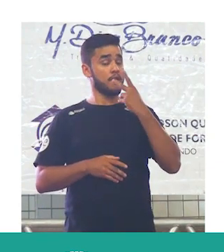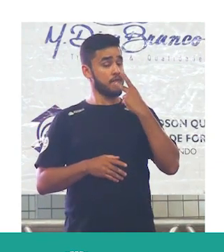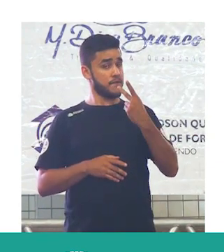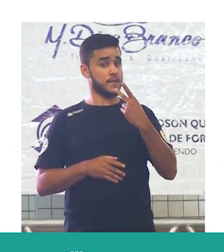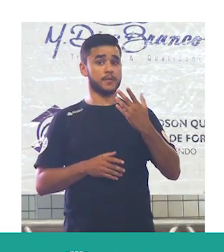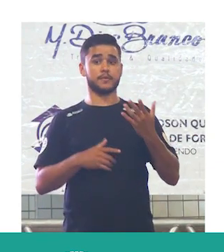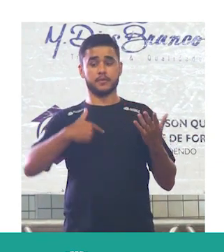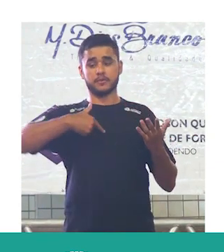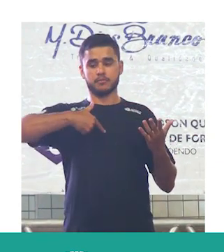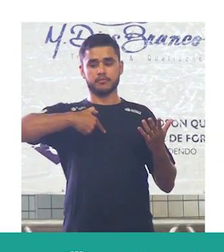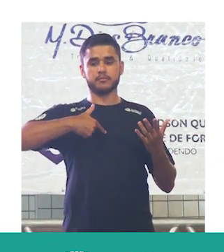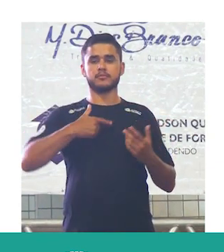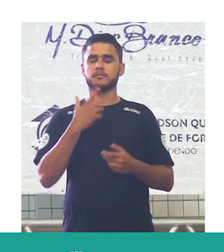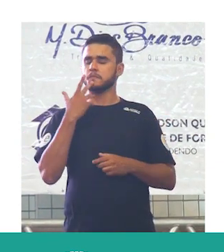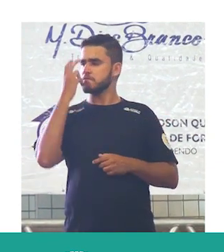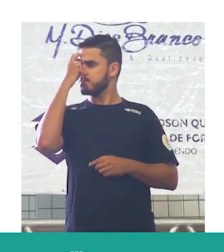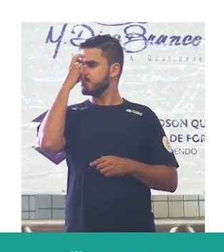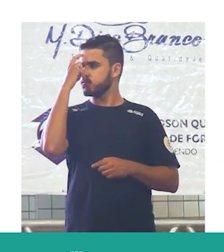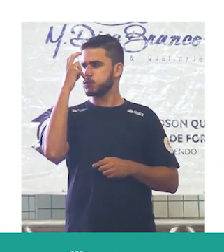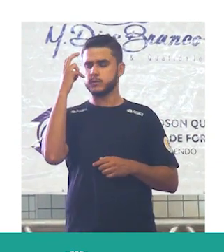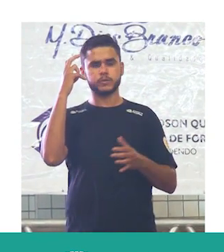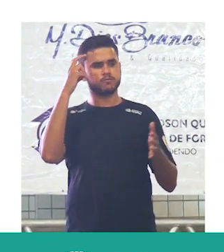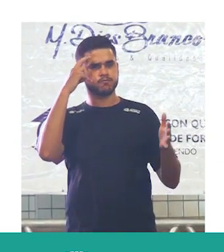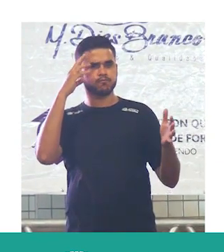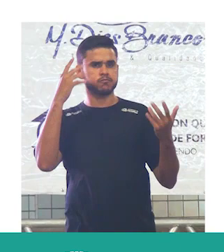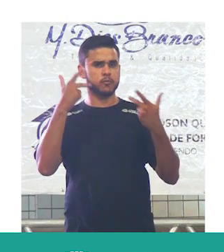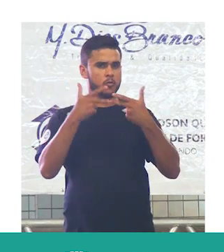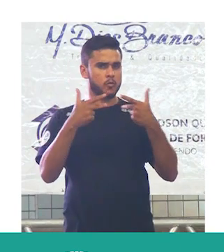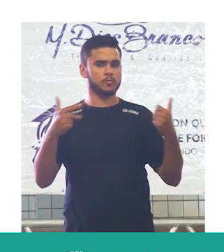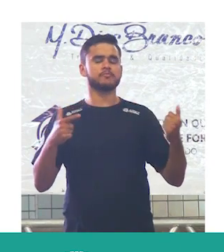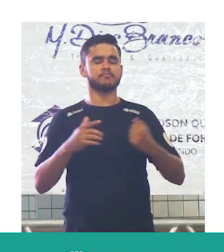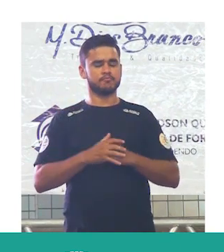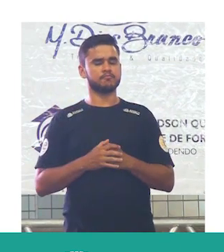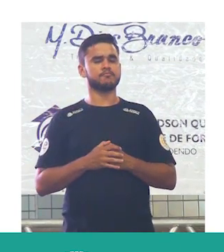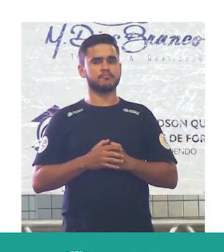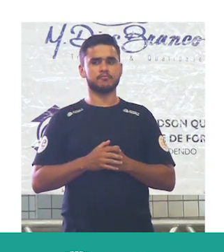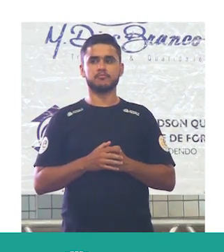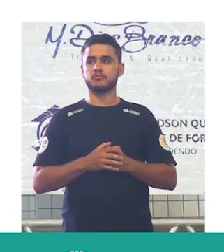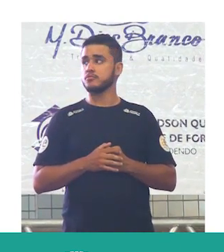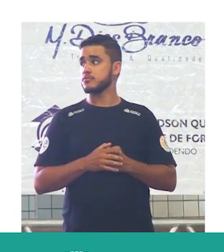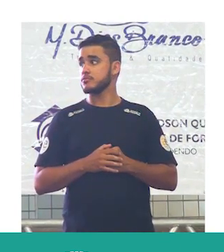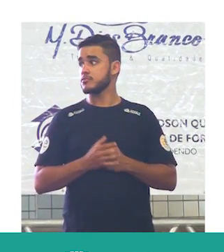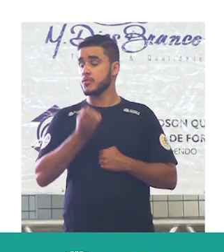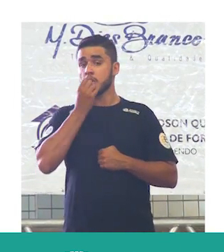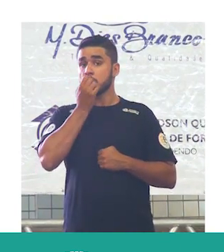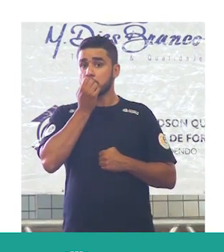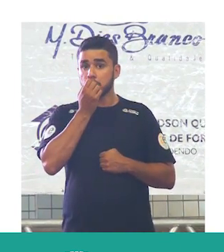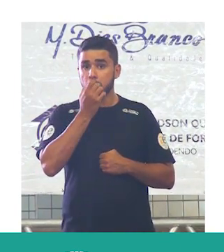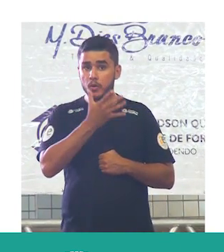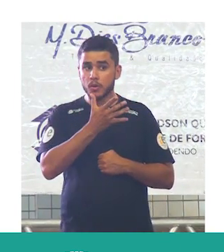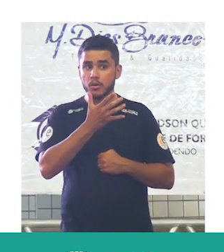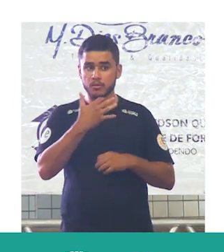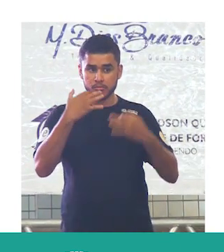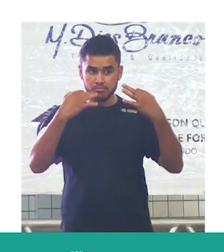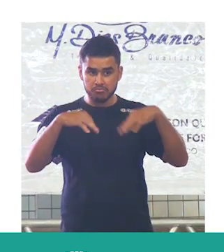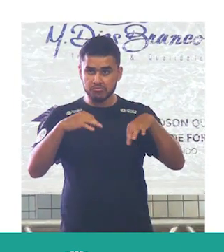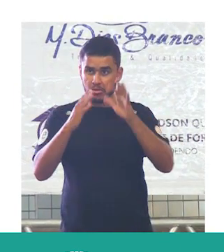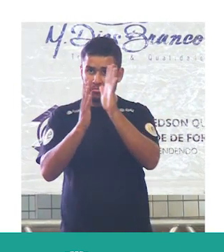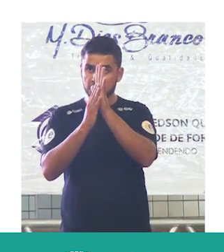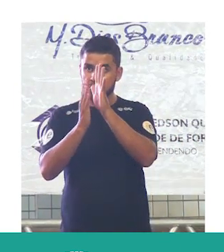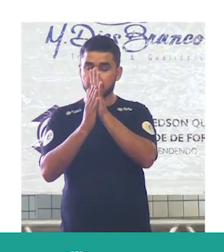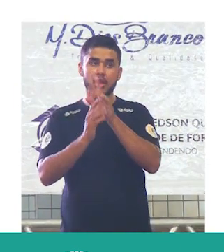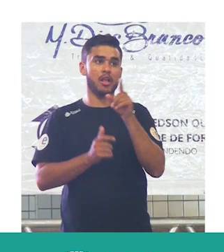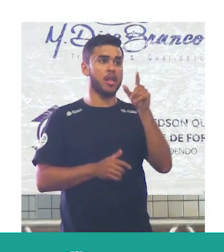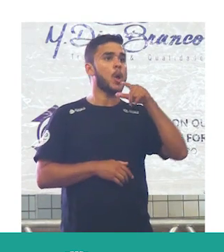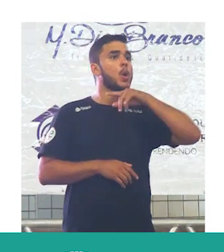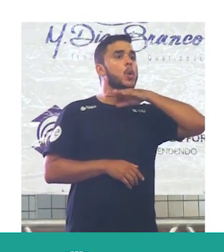no poder, Vargas é um gênio, ó. Vargas é genial. Eu não estou dizendo que ele é bom, nem estou dizendo que ele é